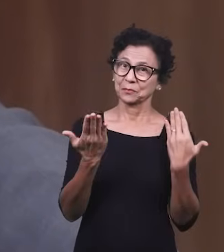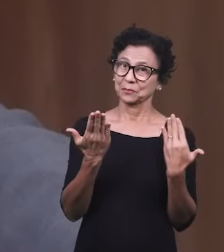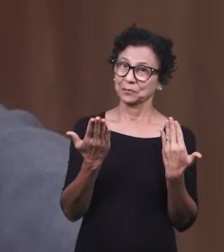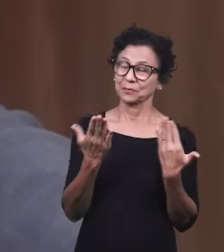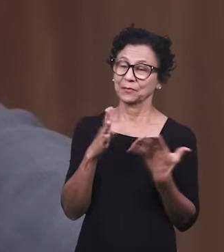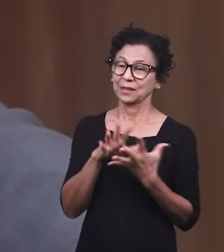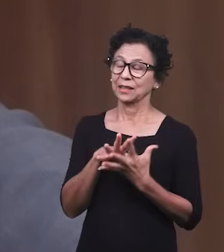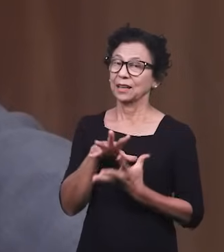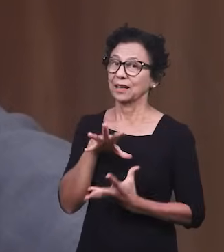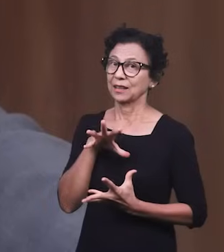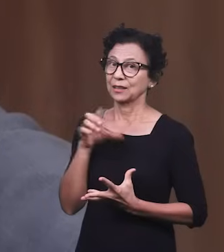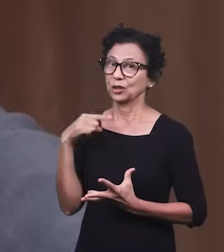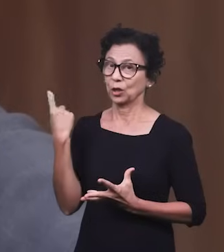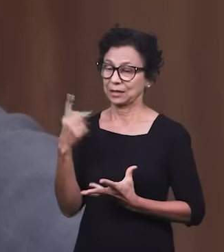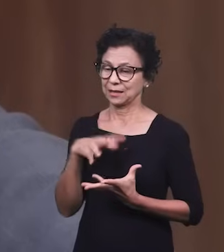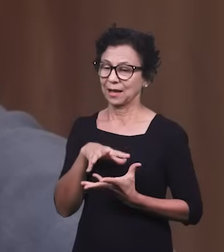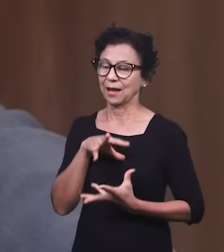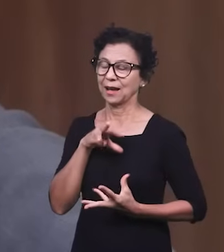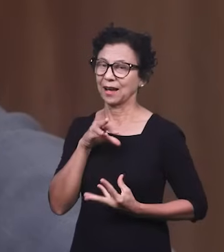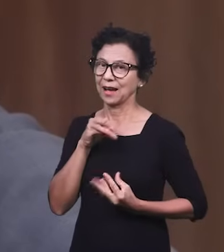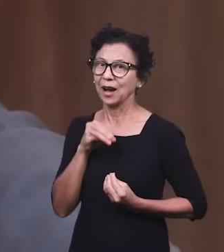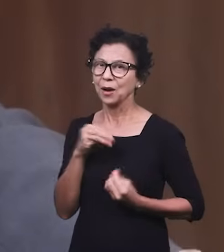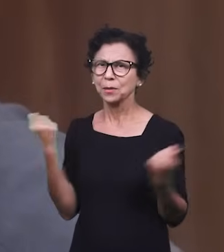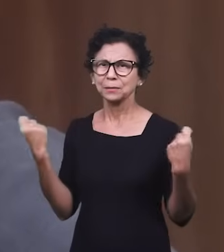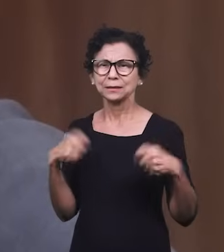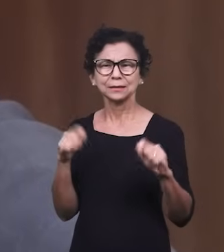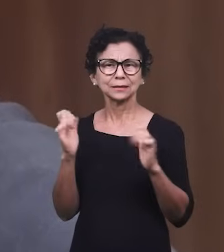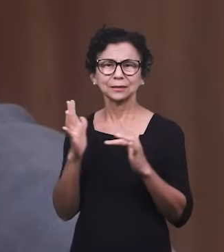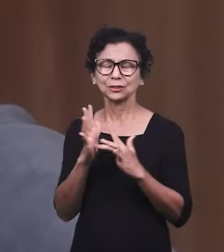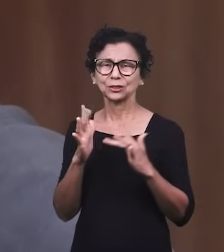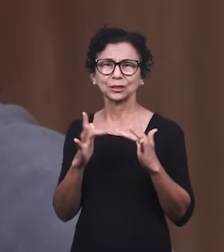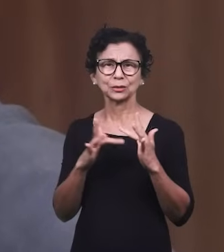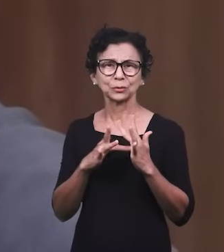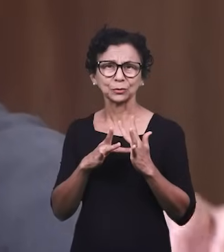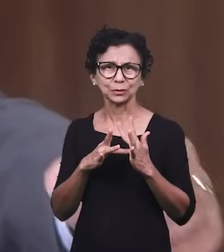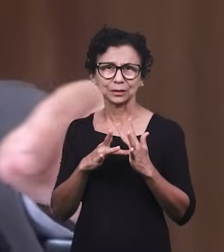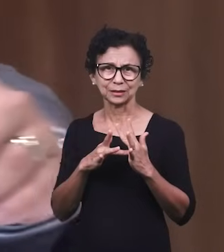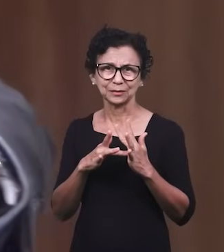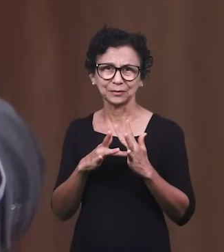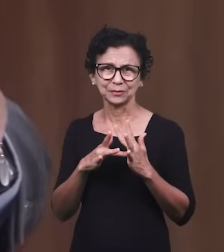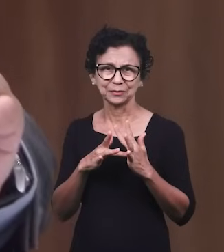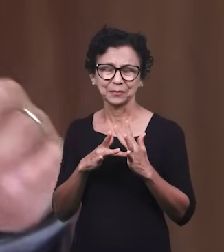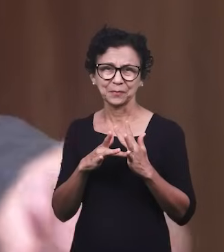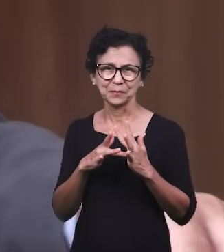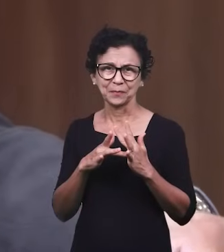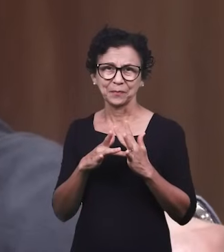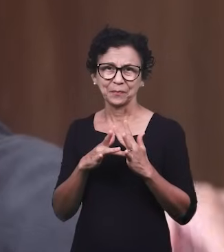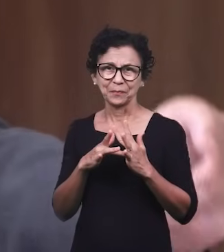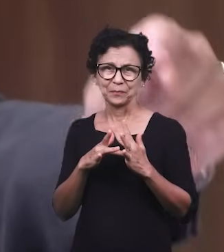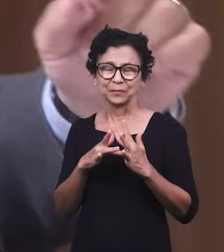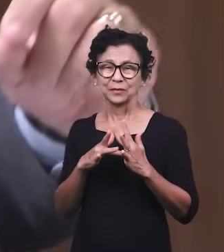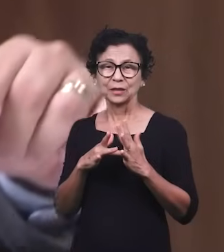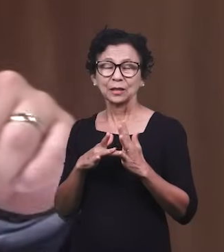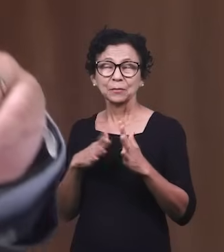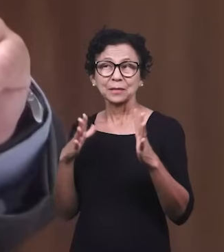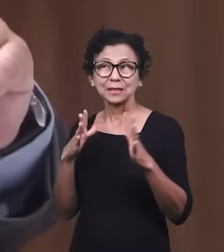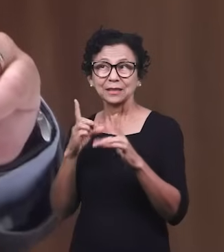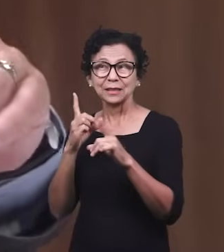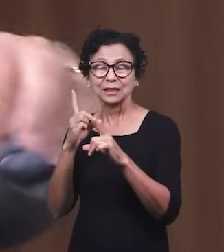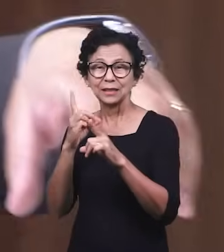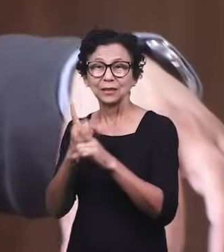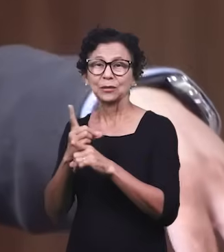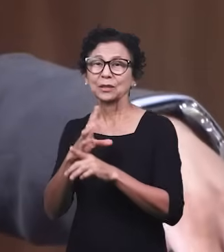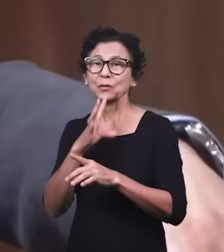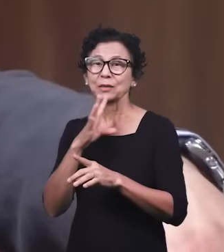encontra a a vida eterna ela entra na nossa vida se ela nunca encontrasse ess saí se essa plantinha nunca encontrasse essa